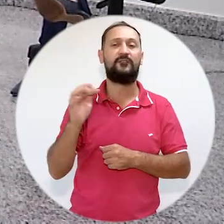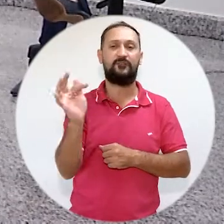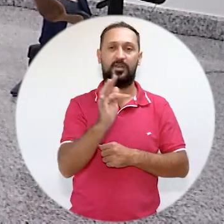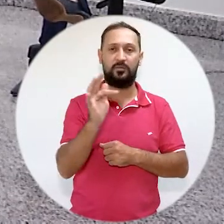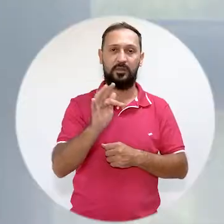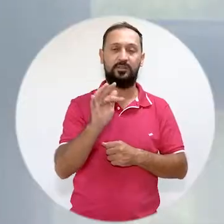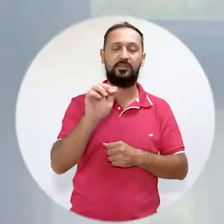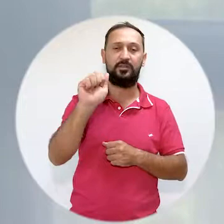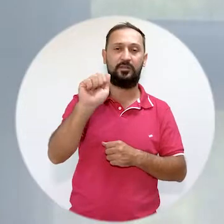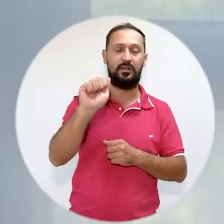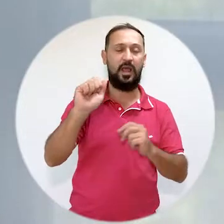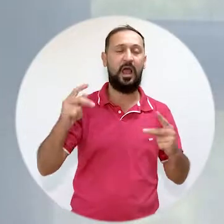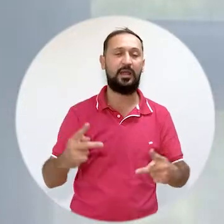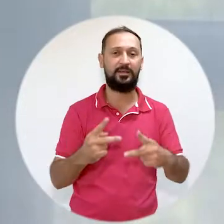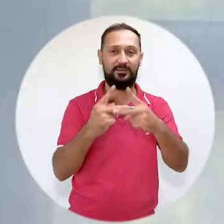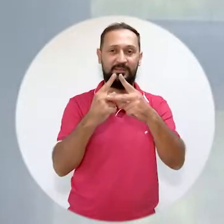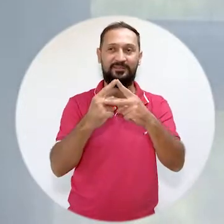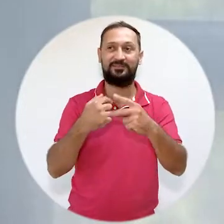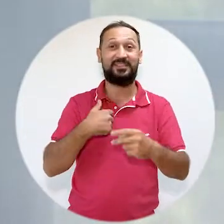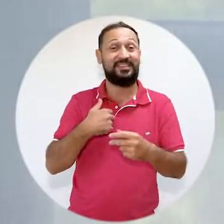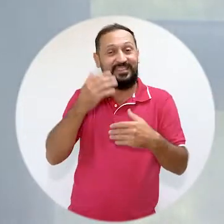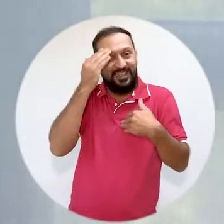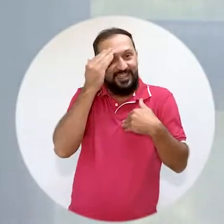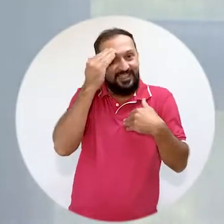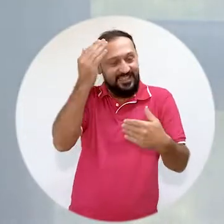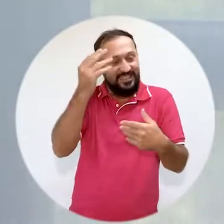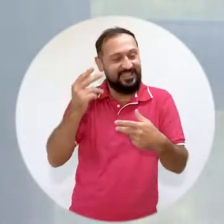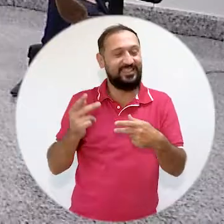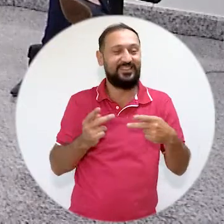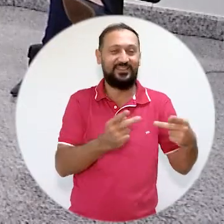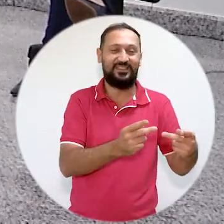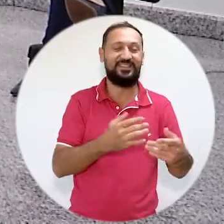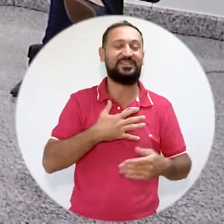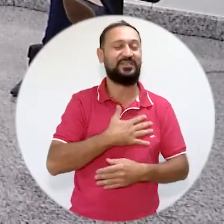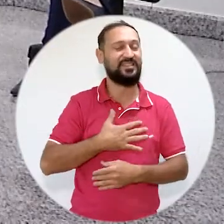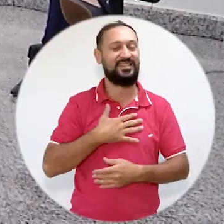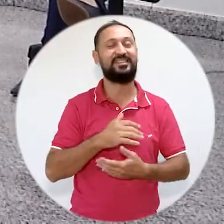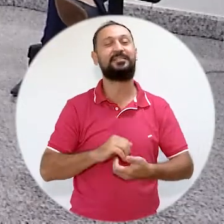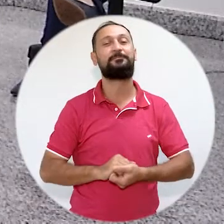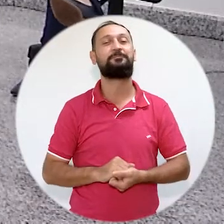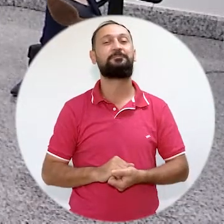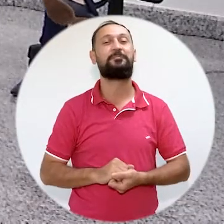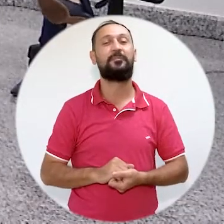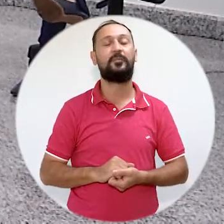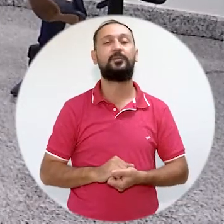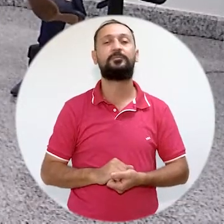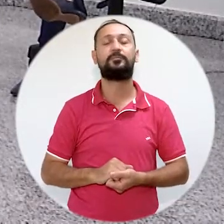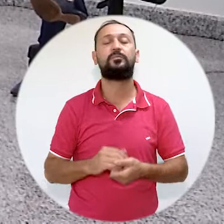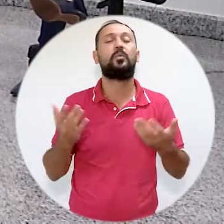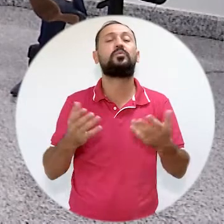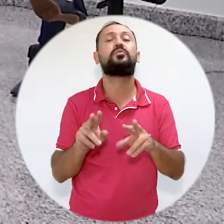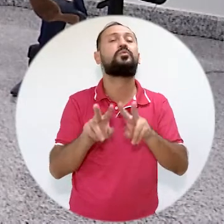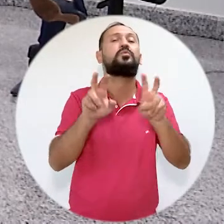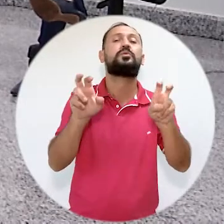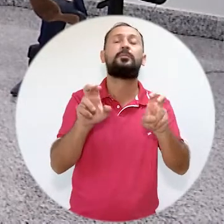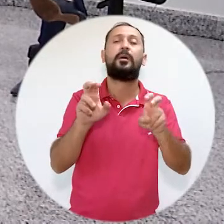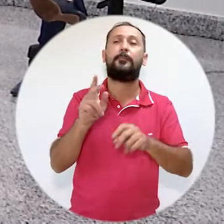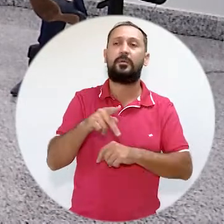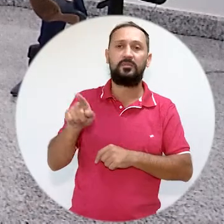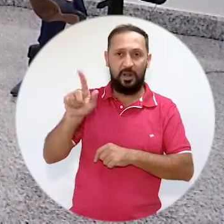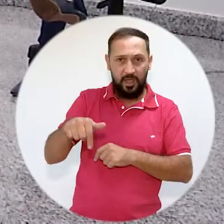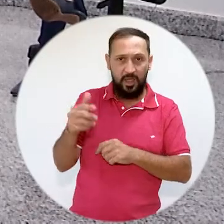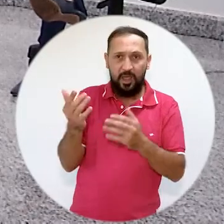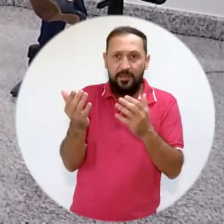Seja bem-vinda. Eu que agradeço pelo convite, é um prazer. Tá certo. E olha, qual que é o tema? A professora Juliana